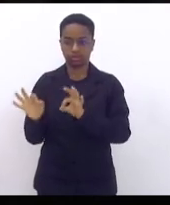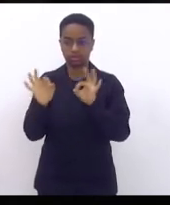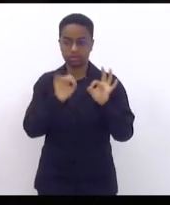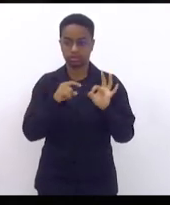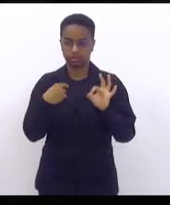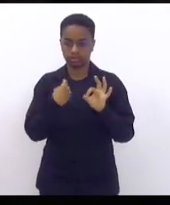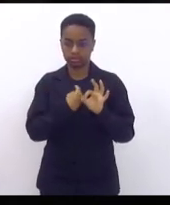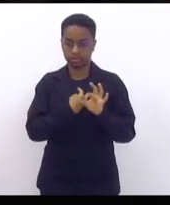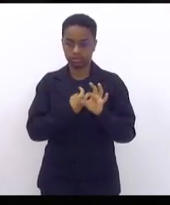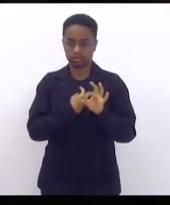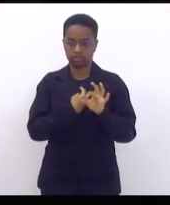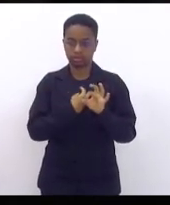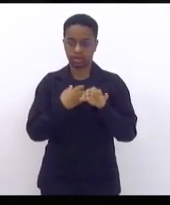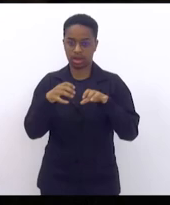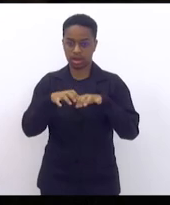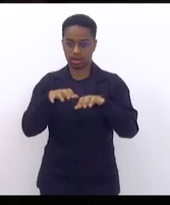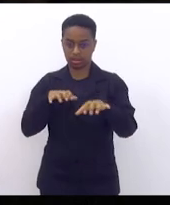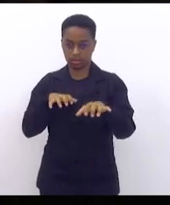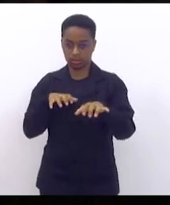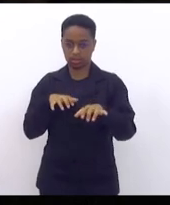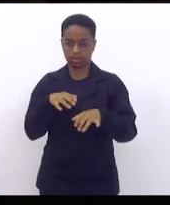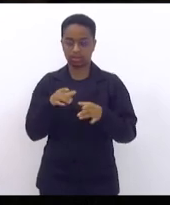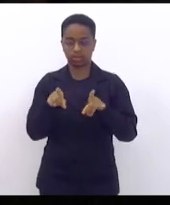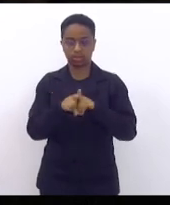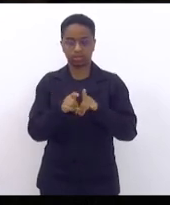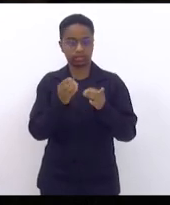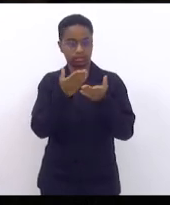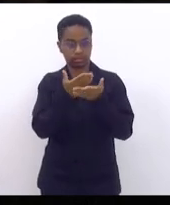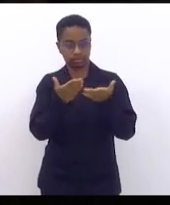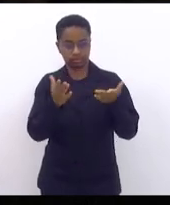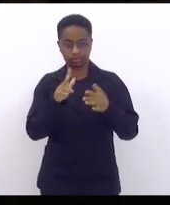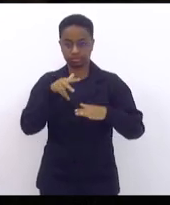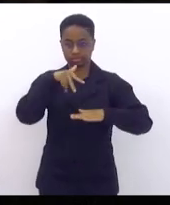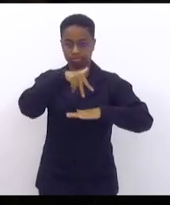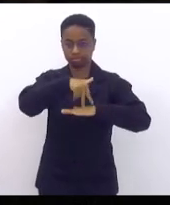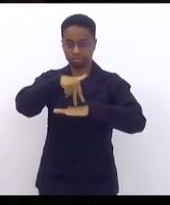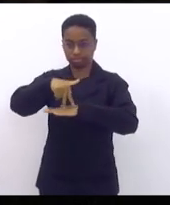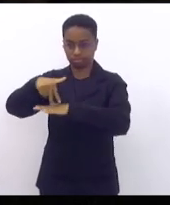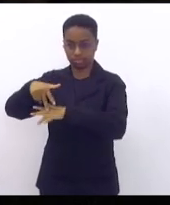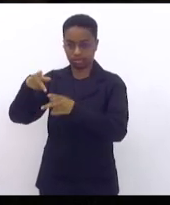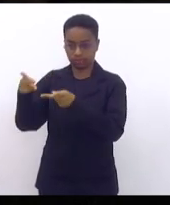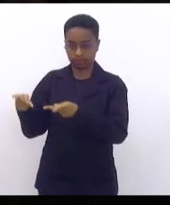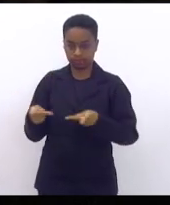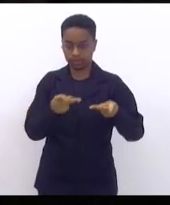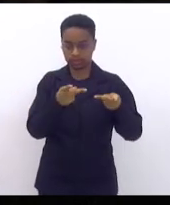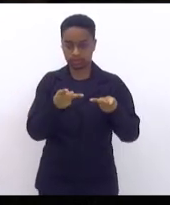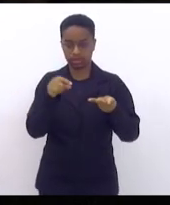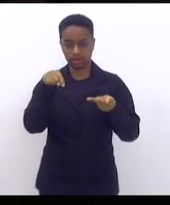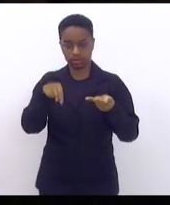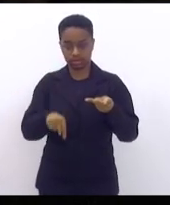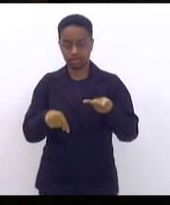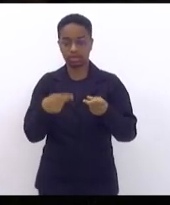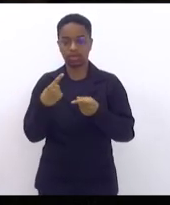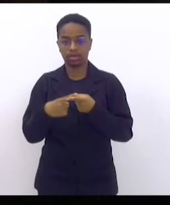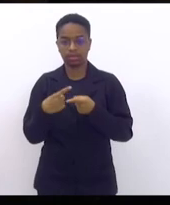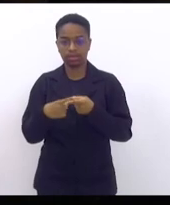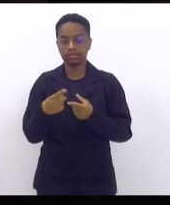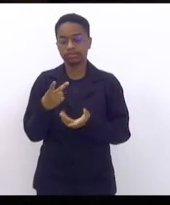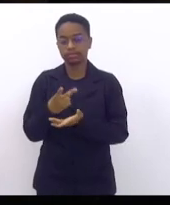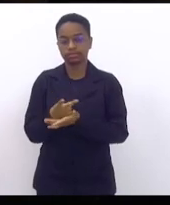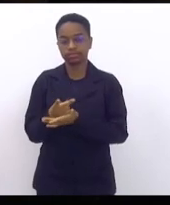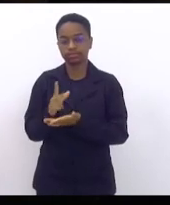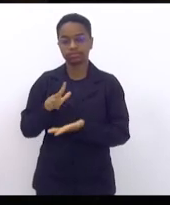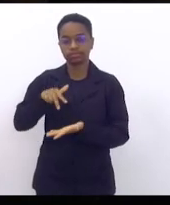assistem de forma remota, senhoras e senhores visitantes que vêm aqui